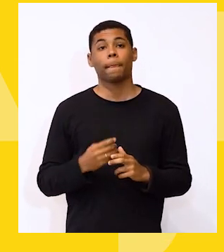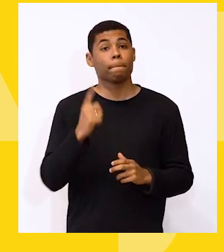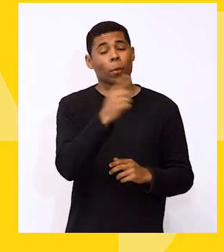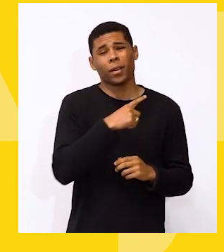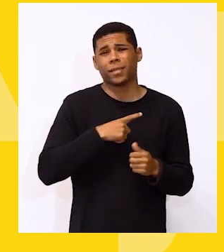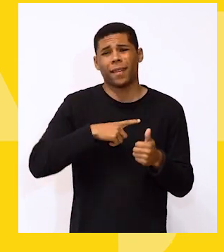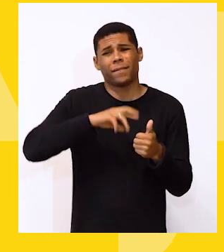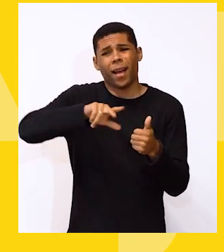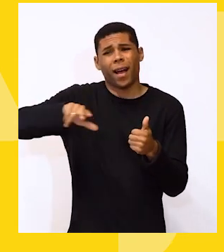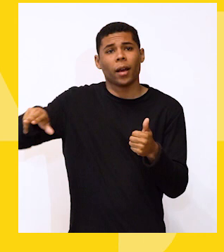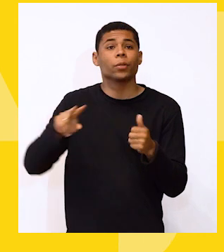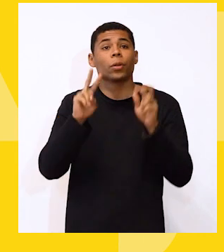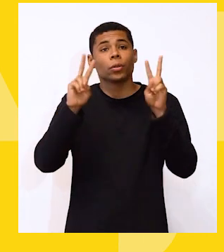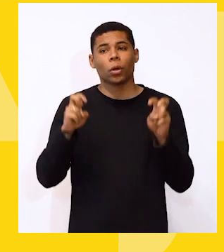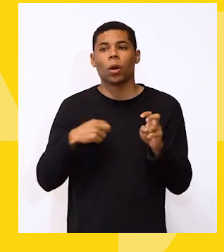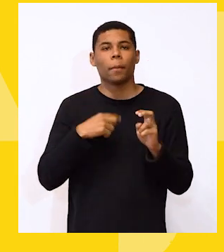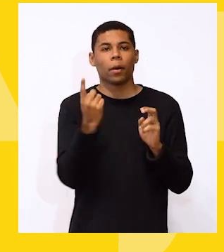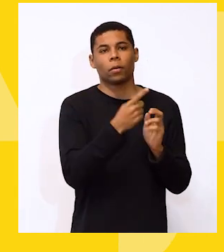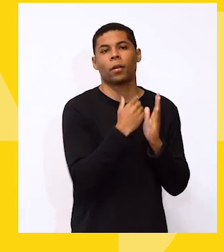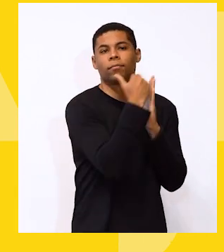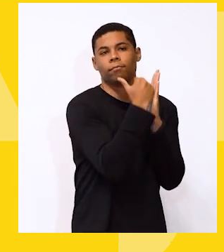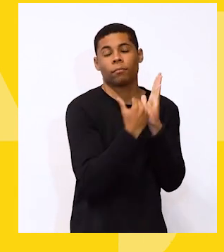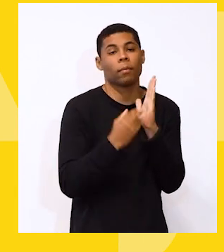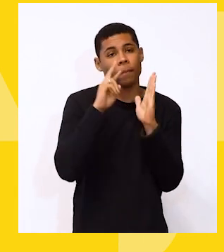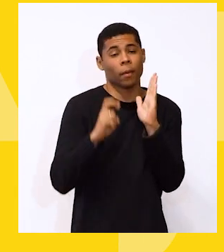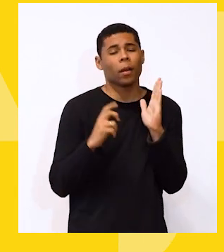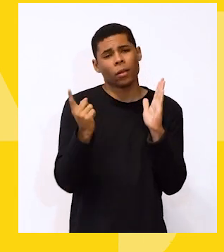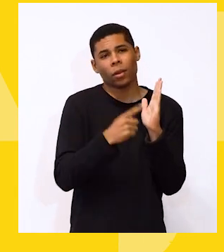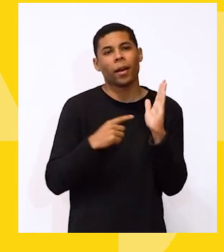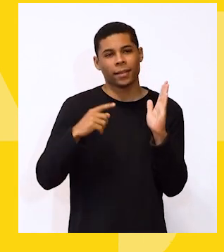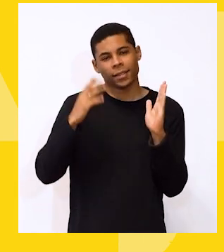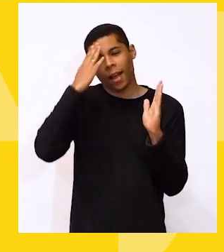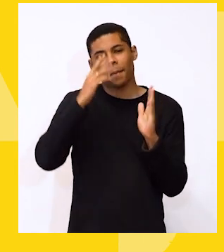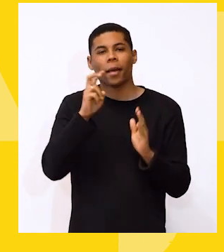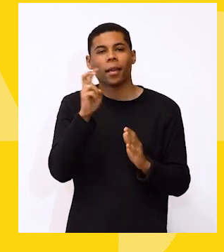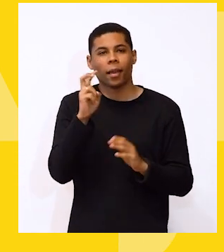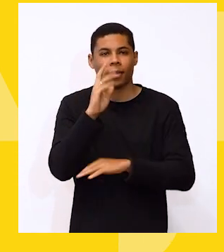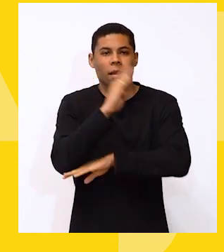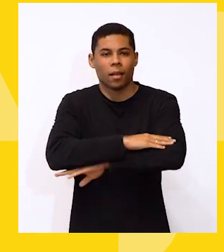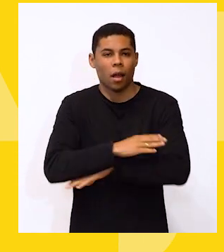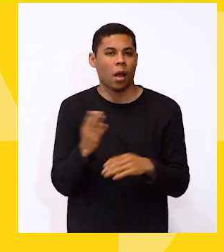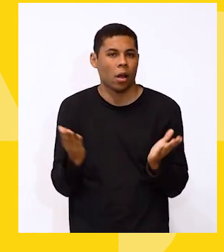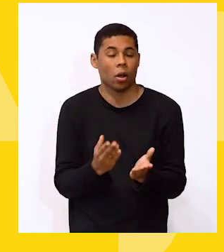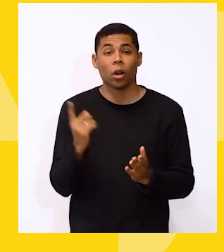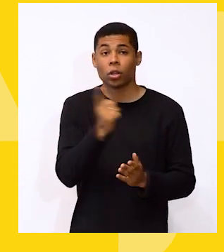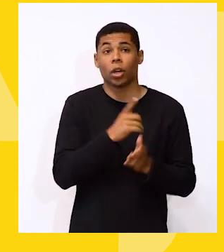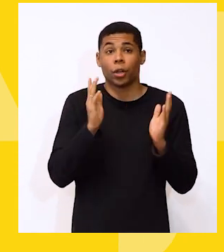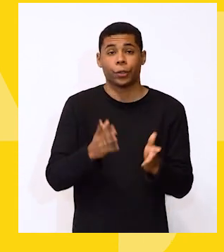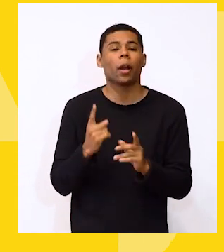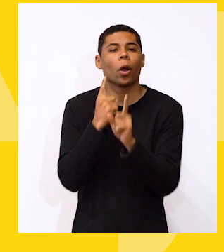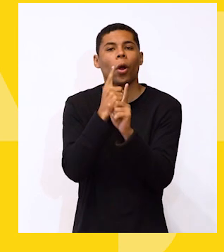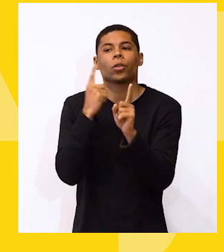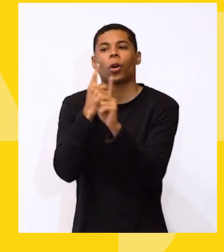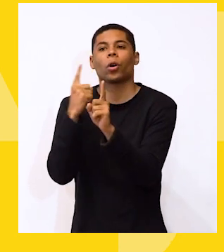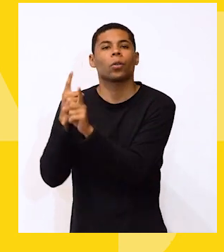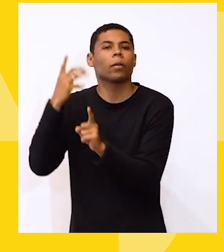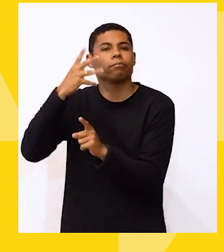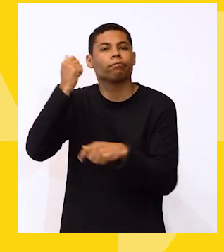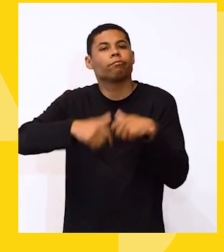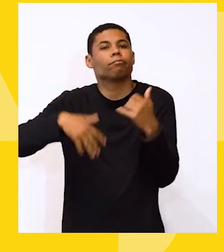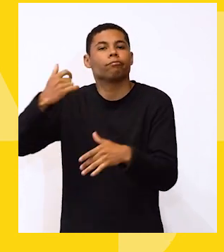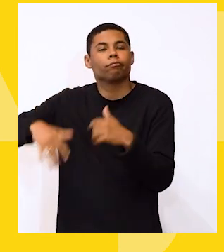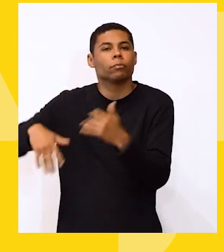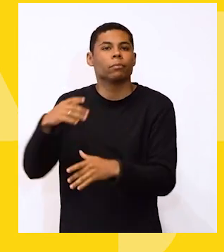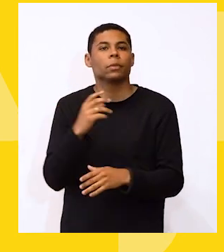agenda né então nós conseguimos ter um dia que nosso encontro semanal toda quinta-feira à tarde já fizemos cinco encontros com todos os grupos para definir